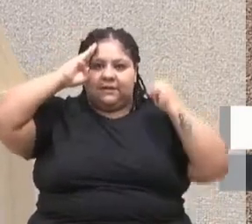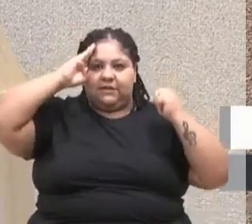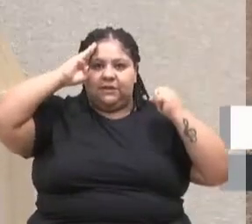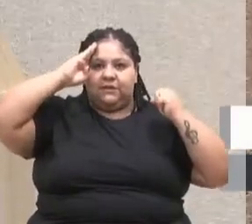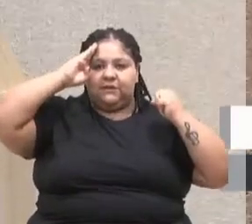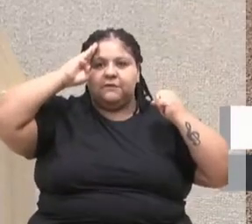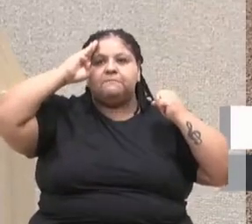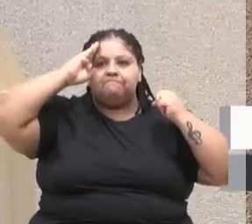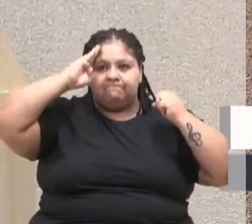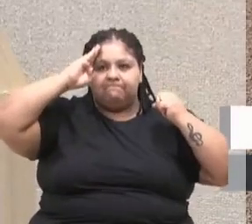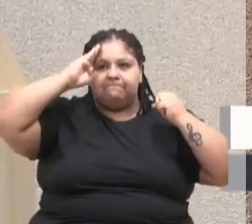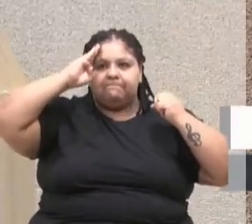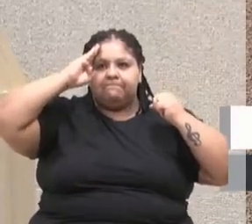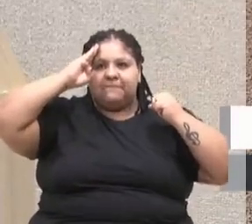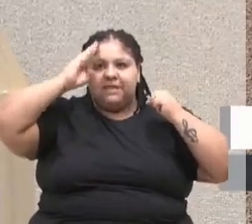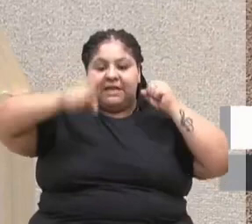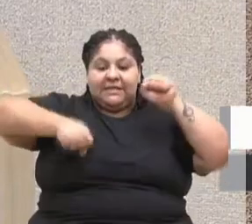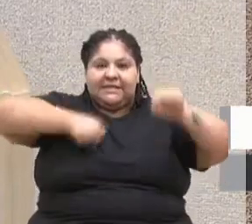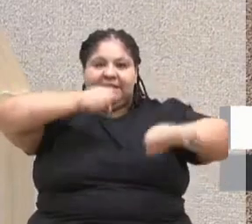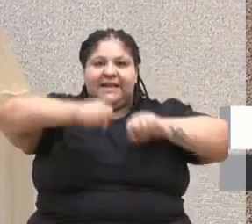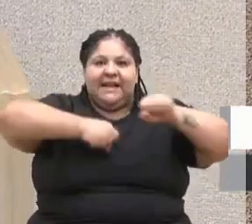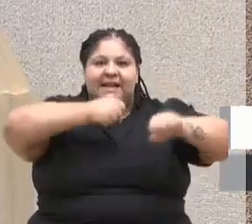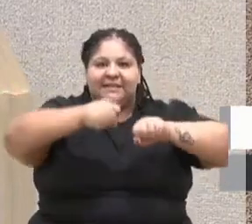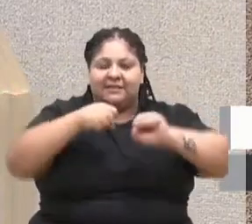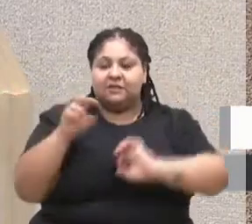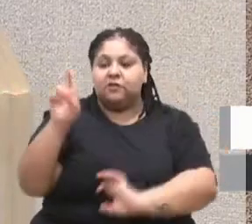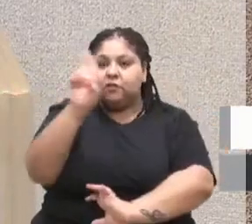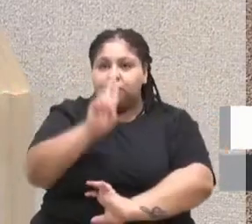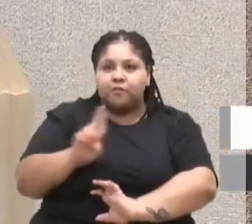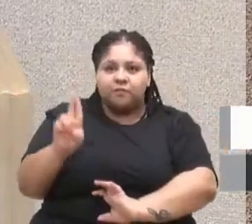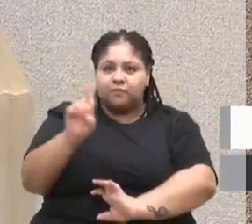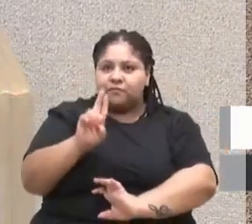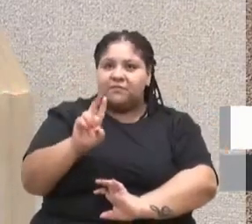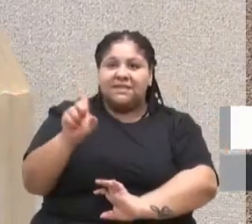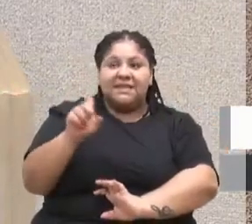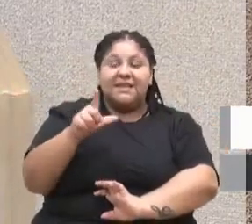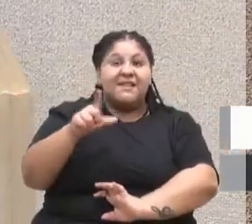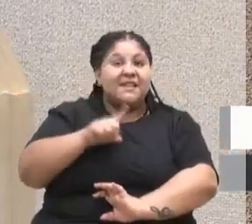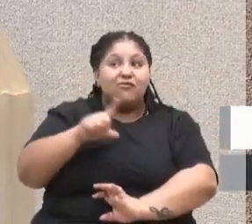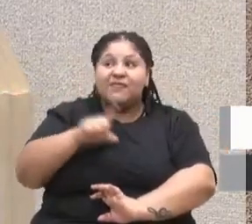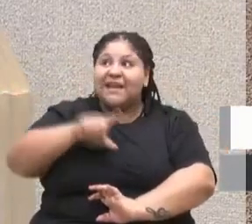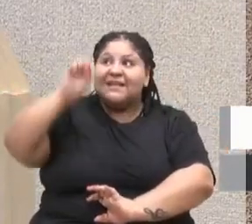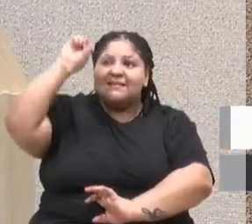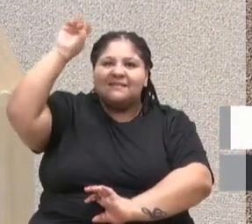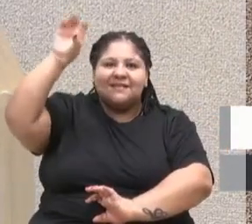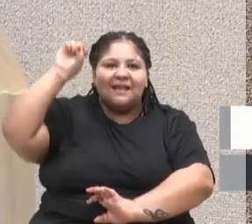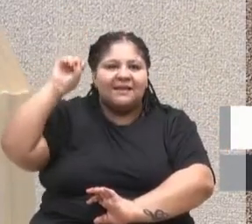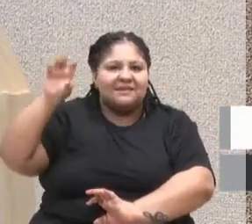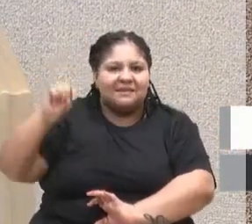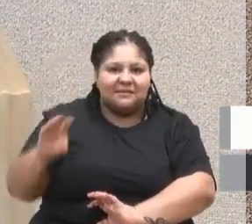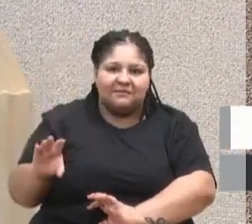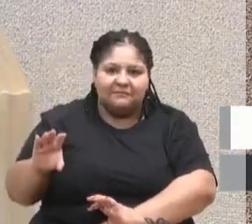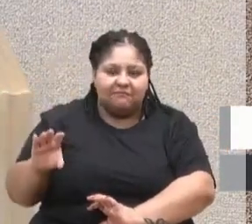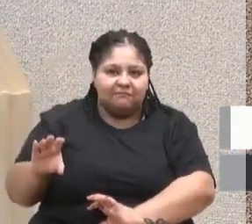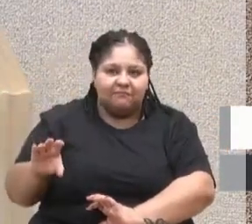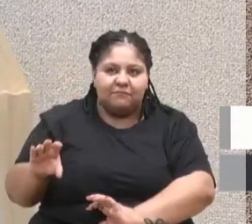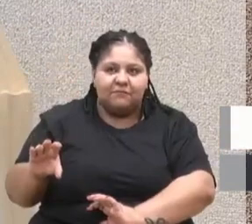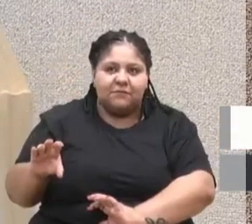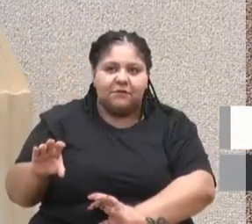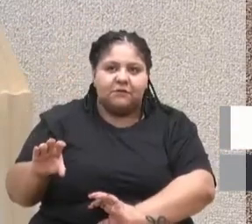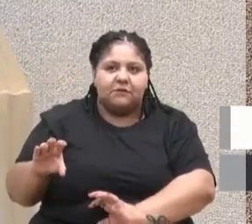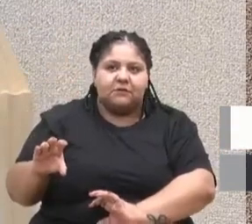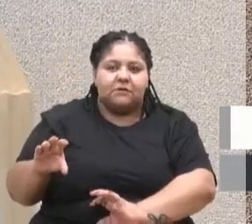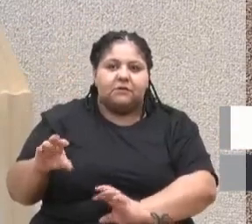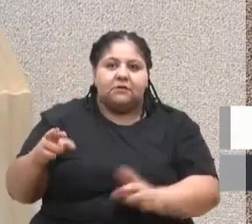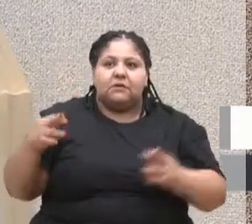É a estrada onde ciclistas utilizam e não há sinalização para eles. Não há, e para o turismo, nós